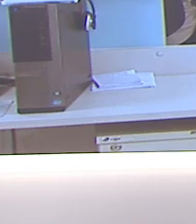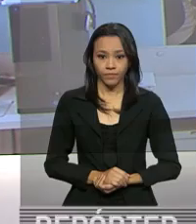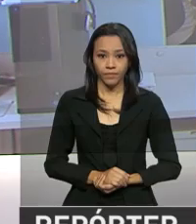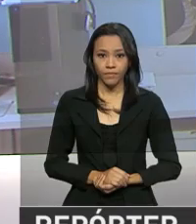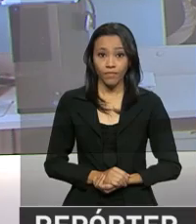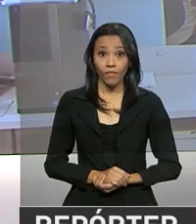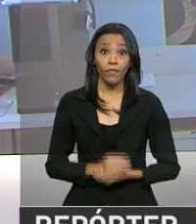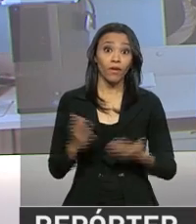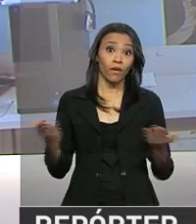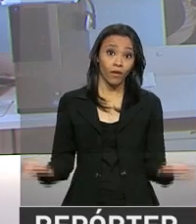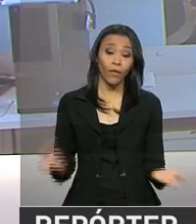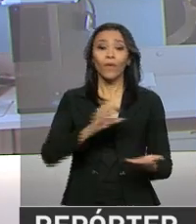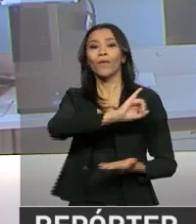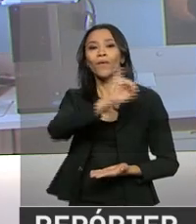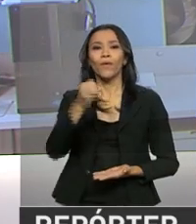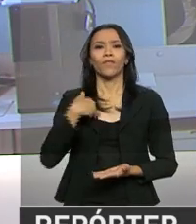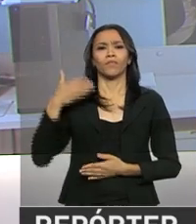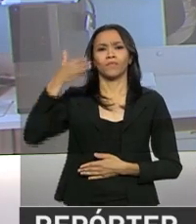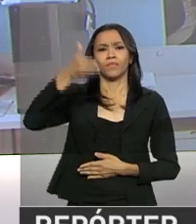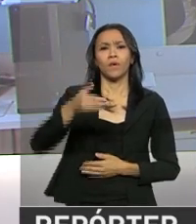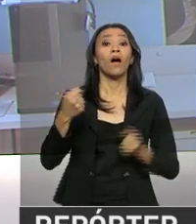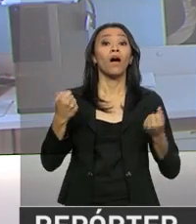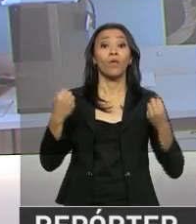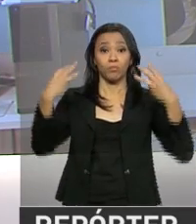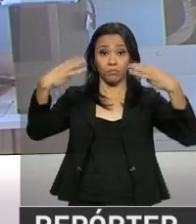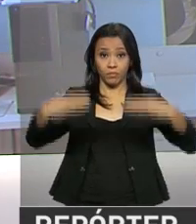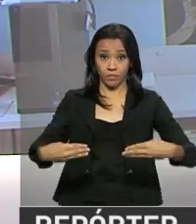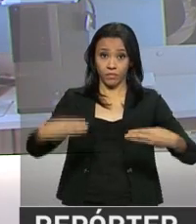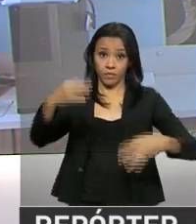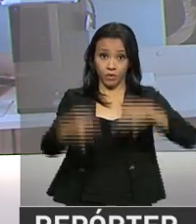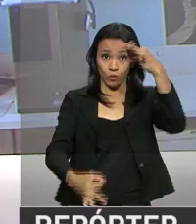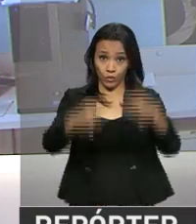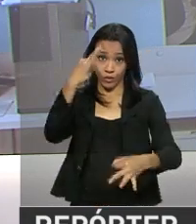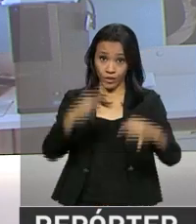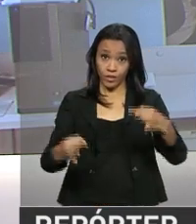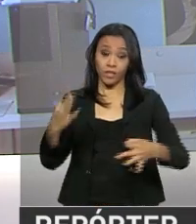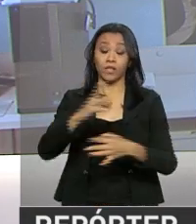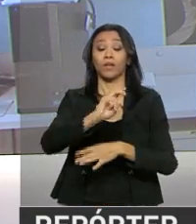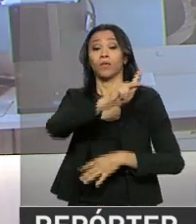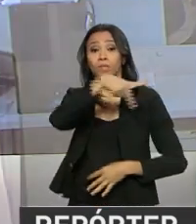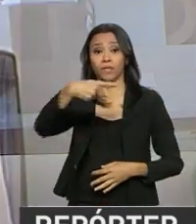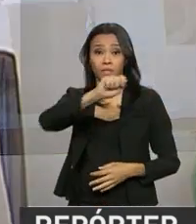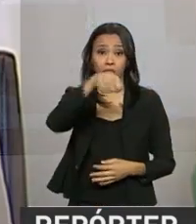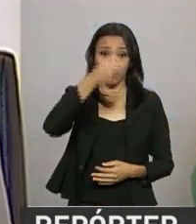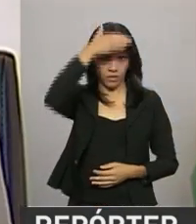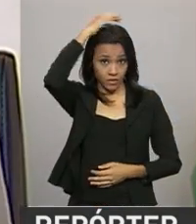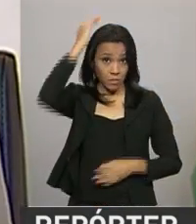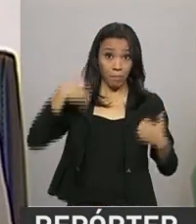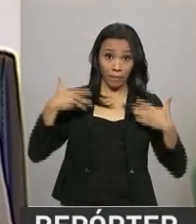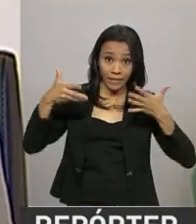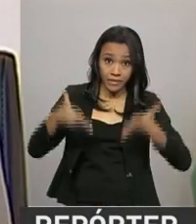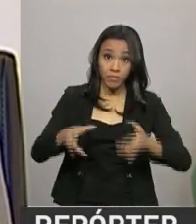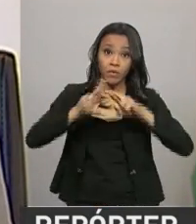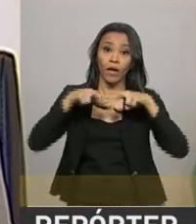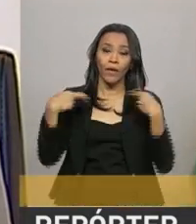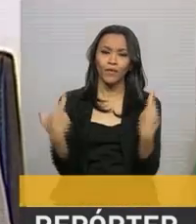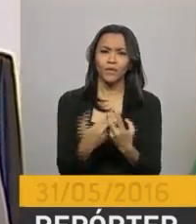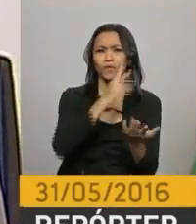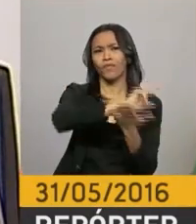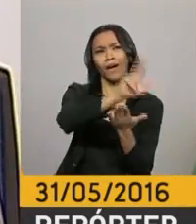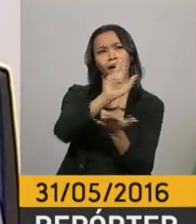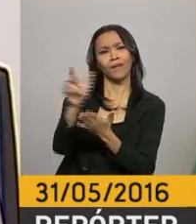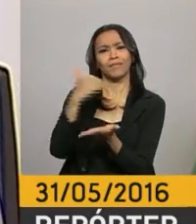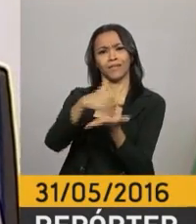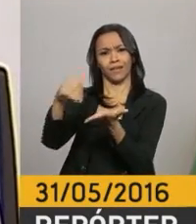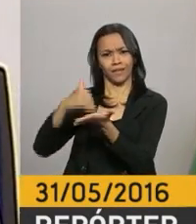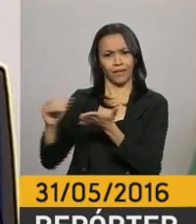Olá, vamos ao vivo ao Ministério da Justiça. O presidente interino Michel Temer participa de reunião com o ministro da Justiça e secretários de Segurança